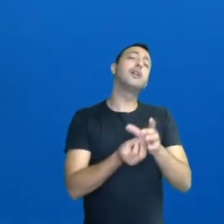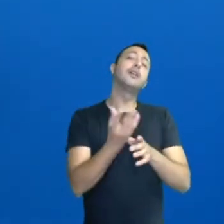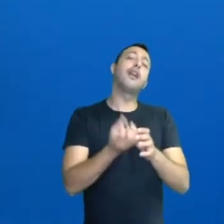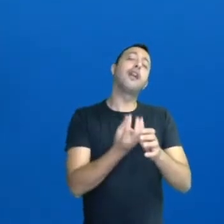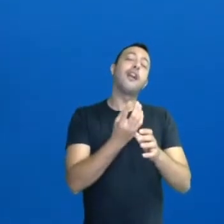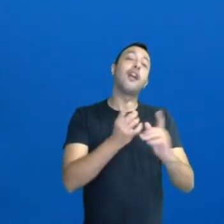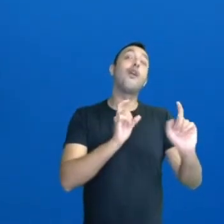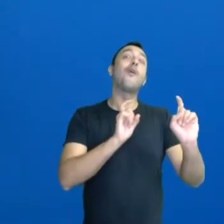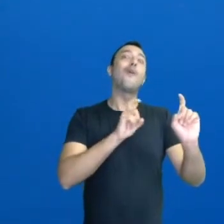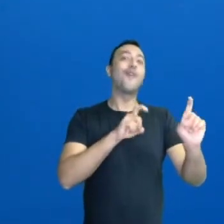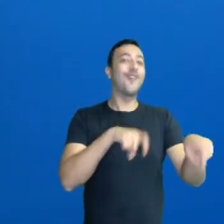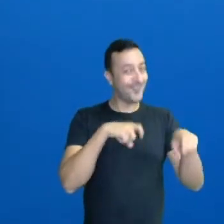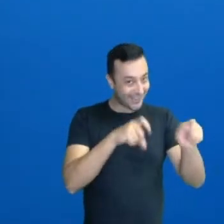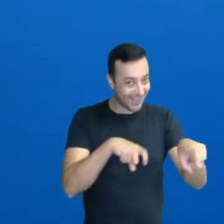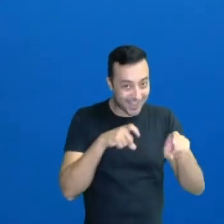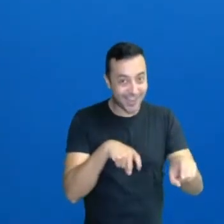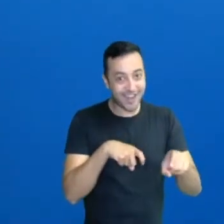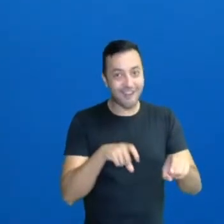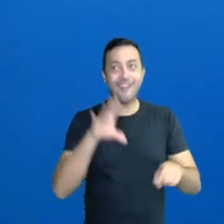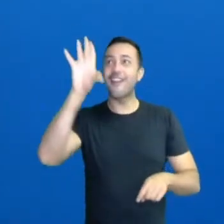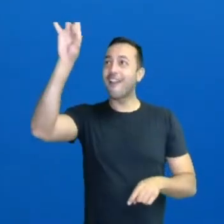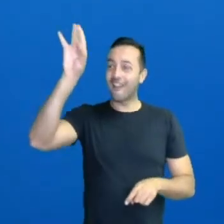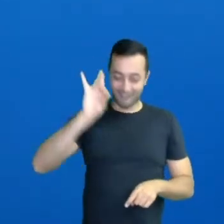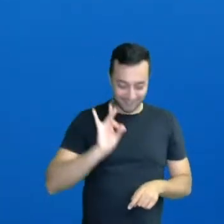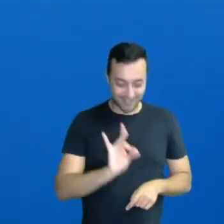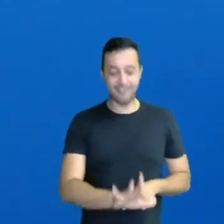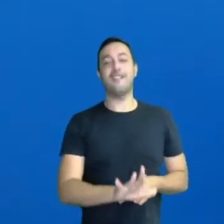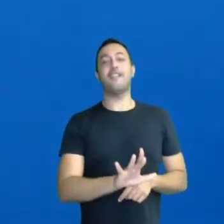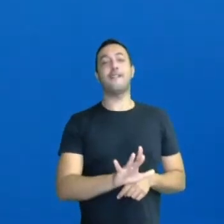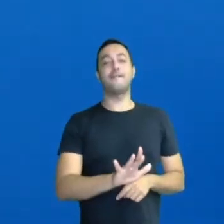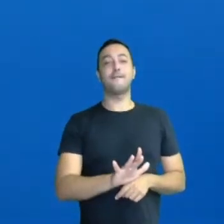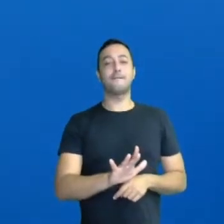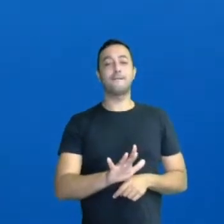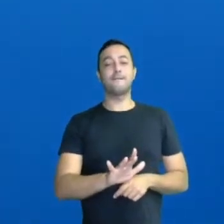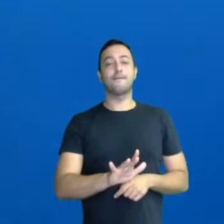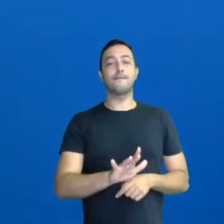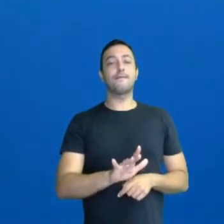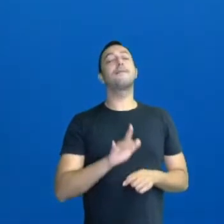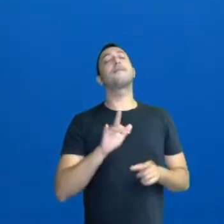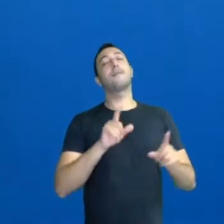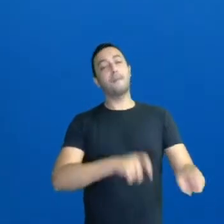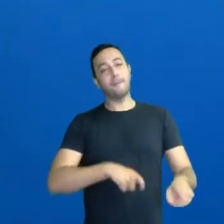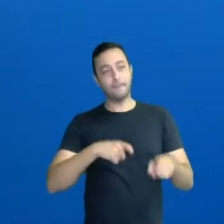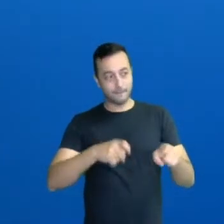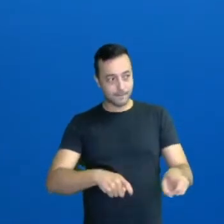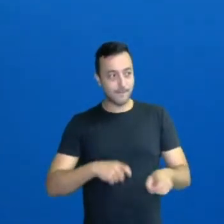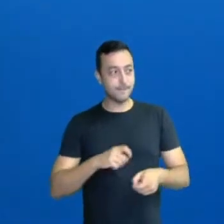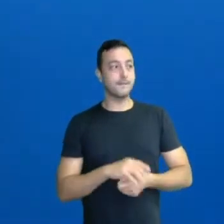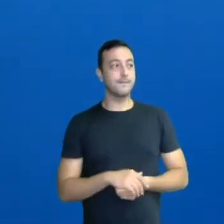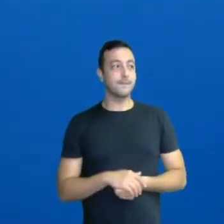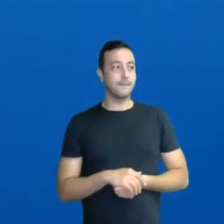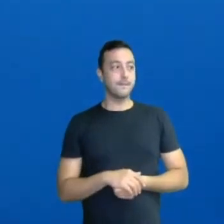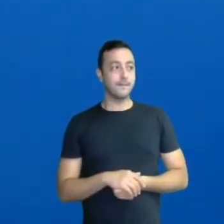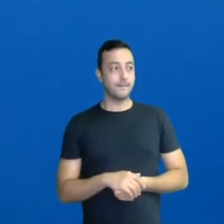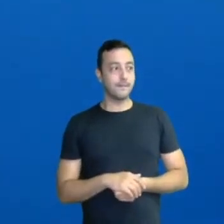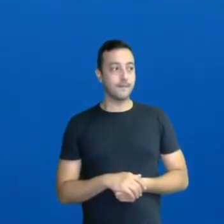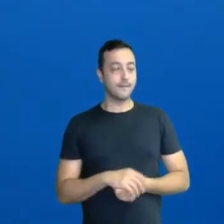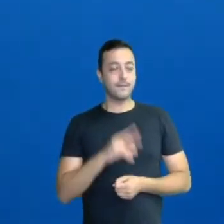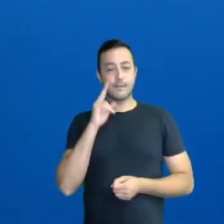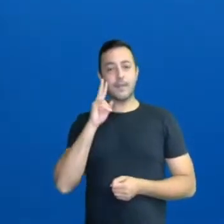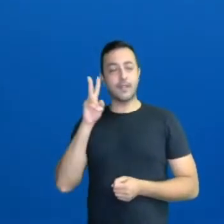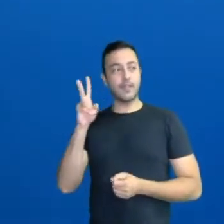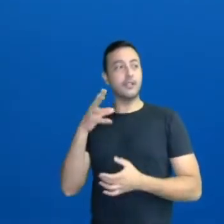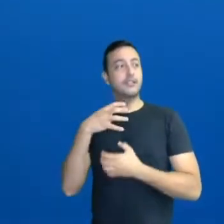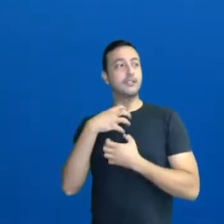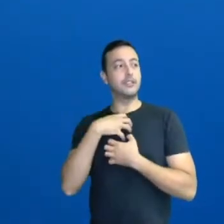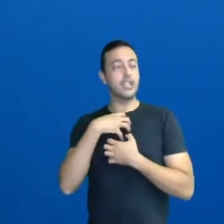Área rural. Então, puxa aí a imagem, ó, para a zona rural. Olha que parece